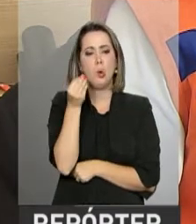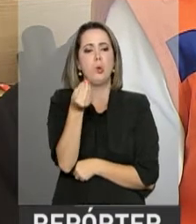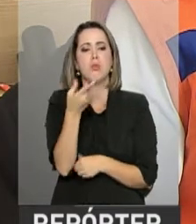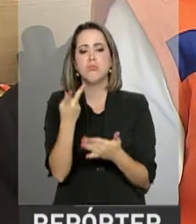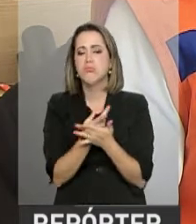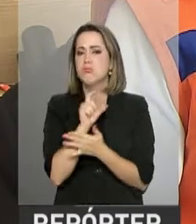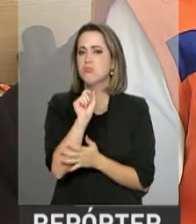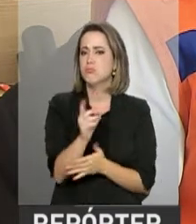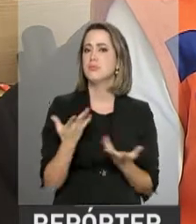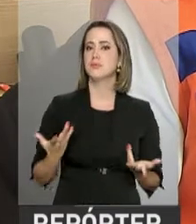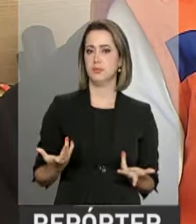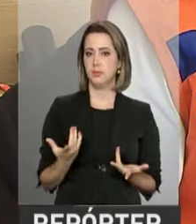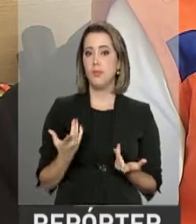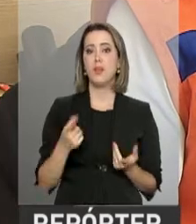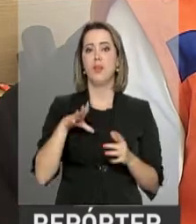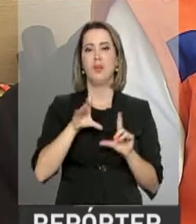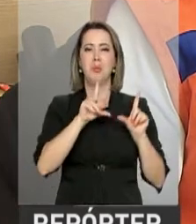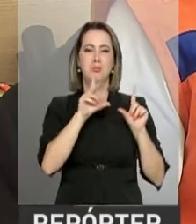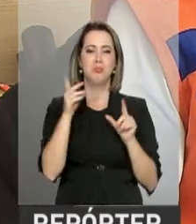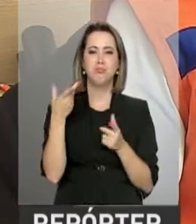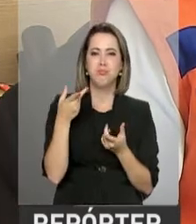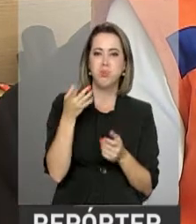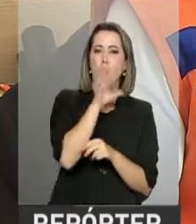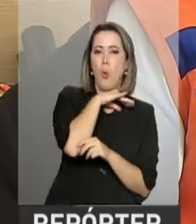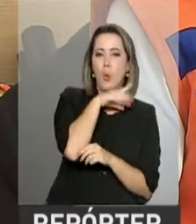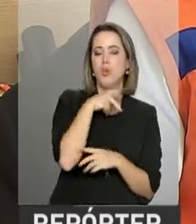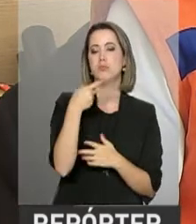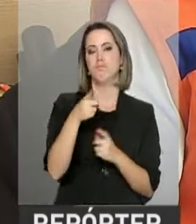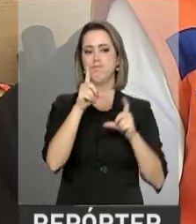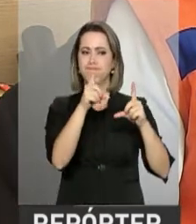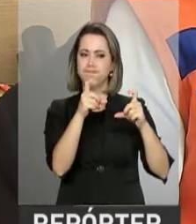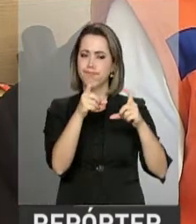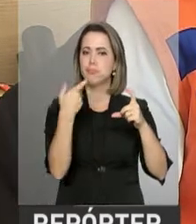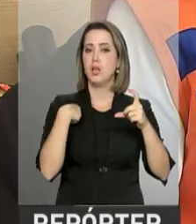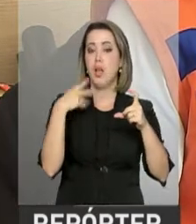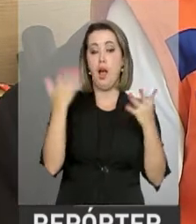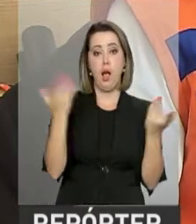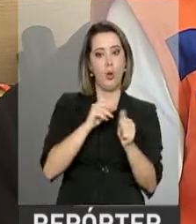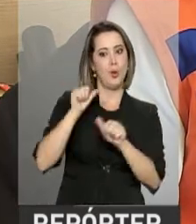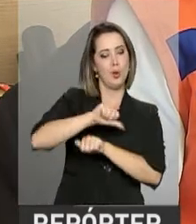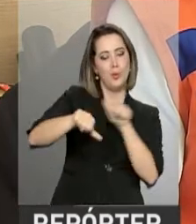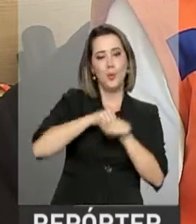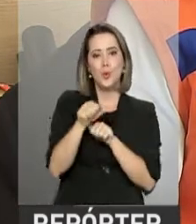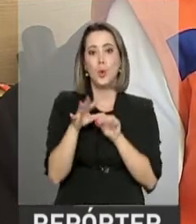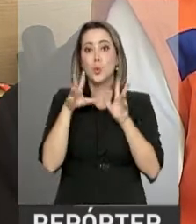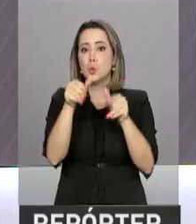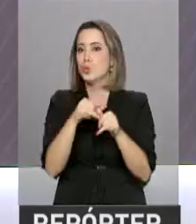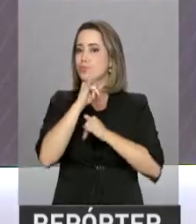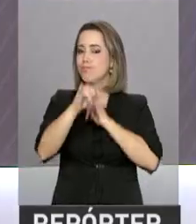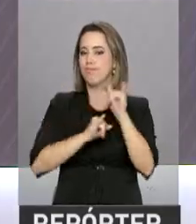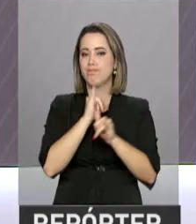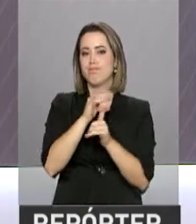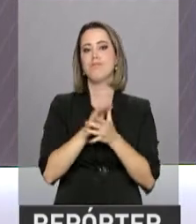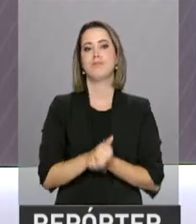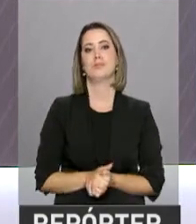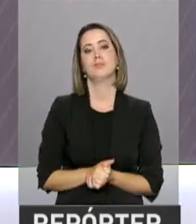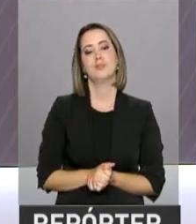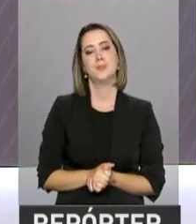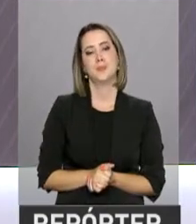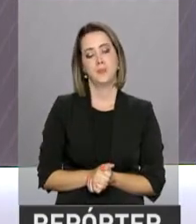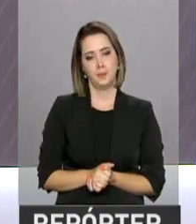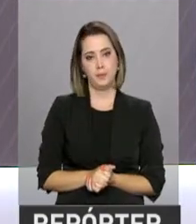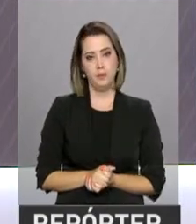de análise porque pela baixa qualidade então esse sistema ele trás disso tudo digitalizado o